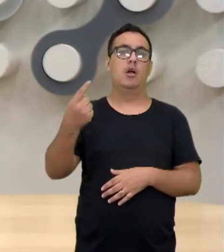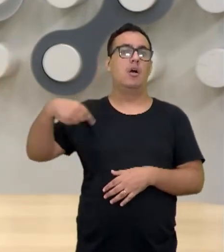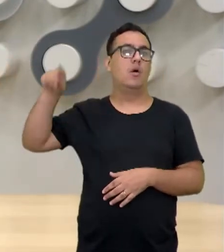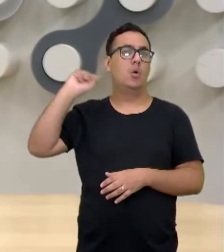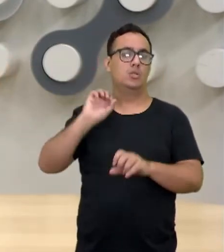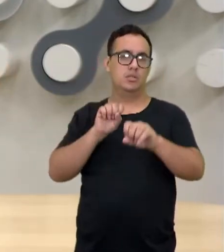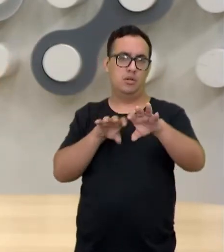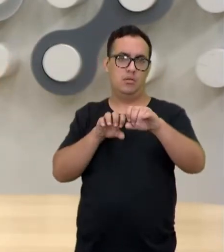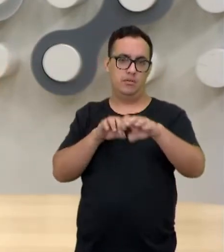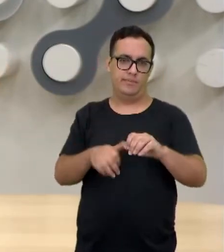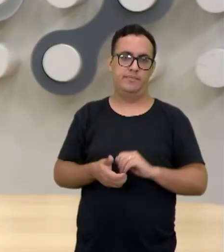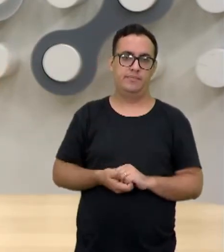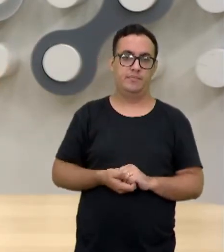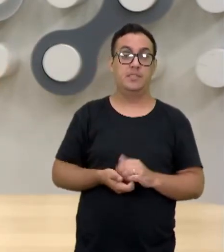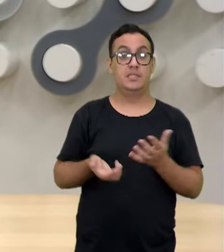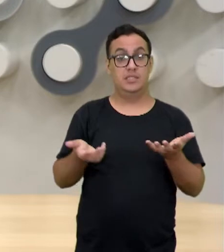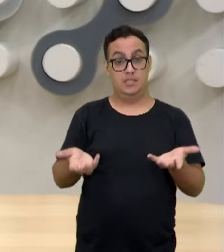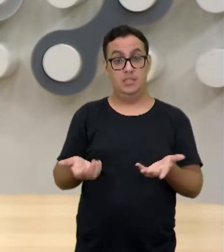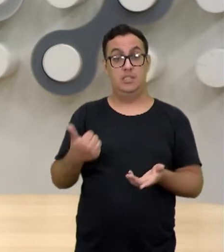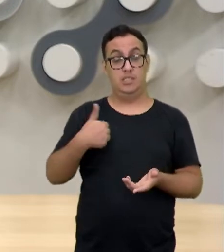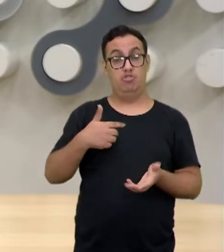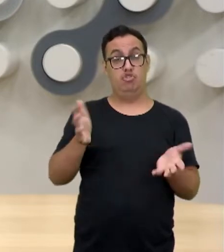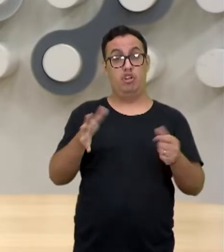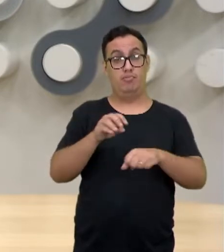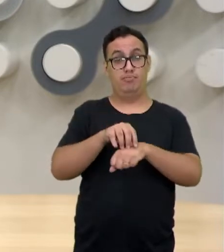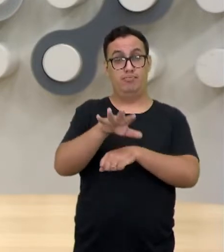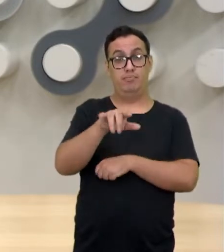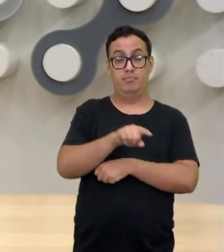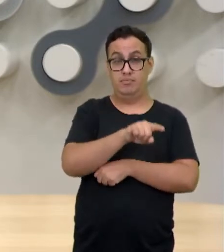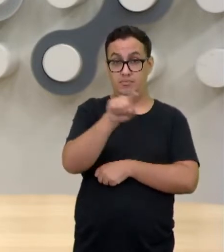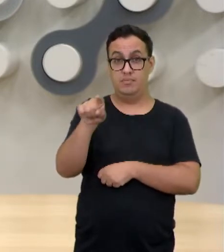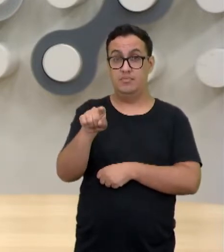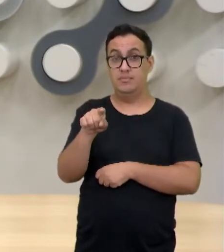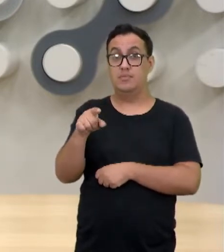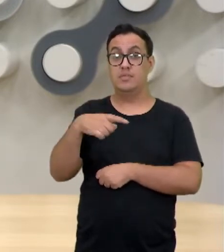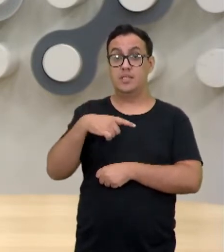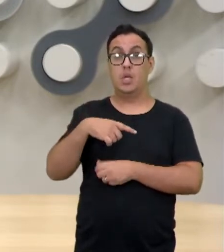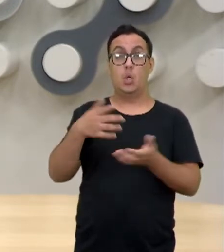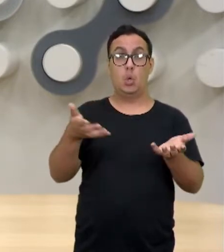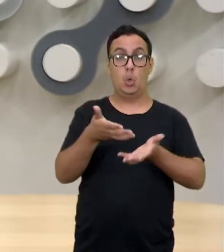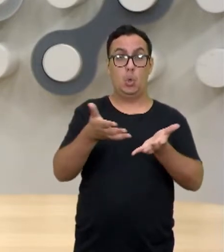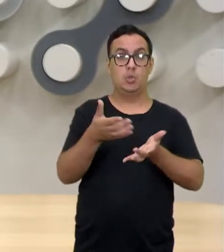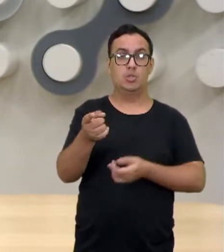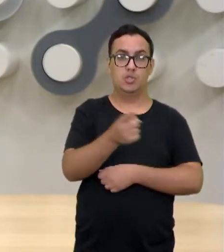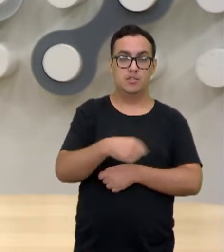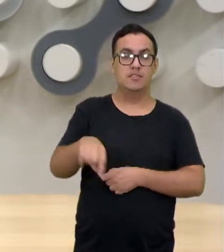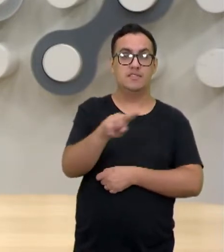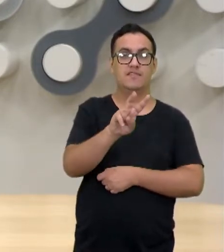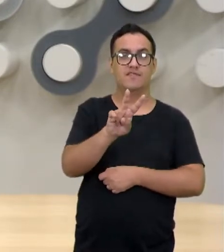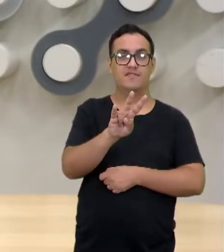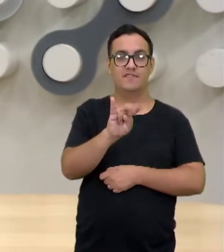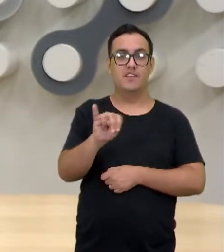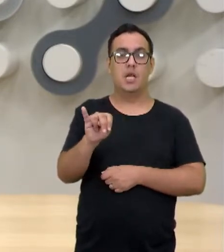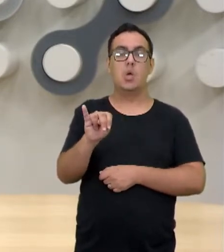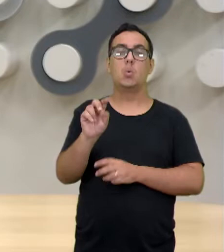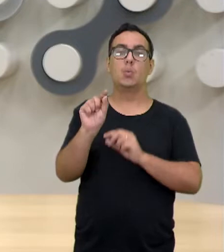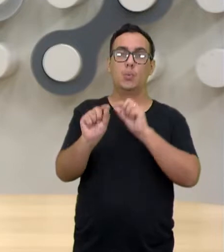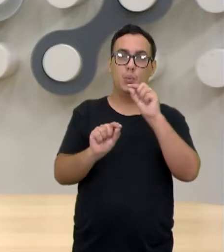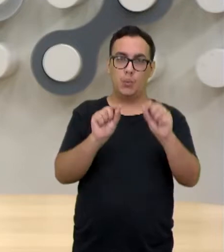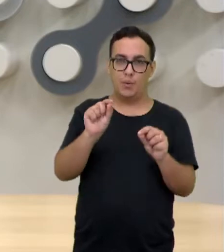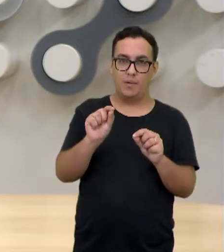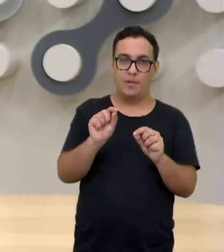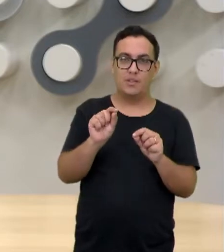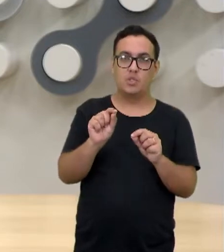aula. E aí eu cantei a bola já para vocês, dizendo que hoje nós nos debruçaríamos, então, mais especificamente